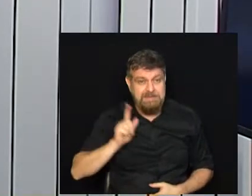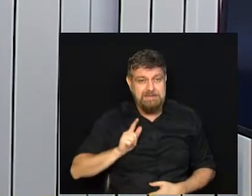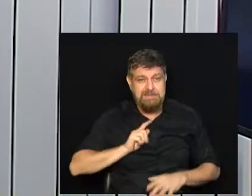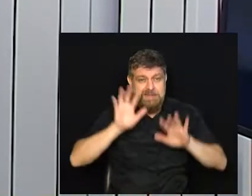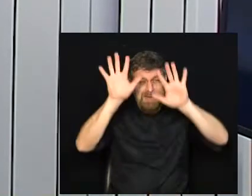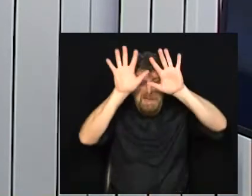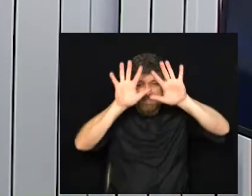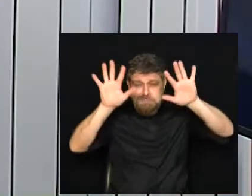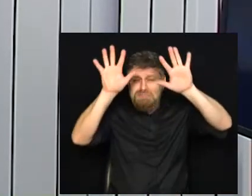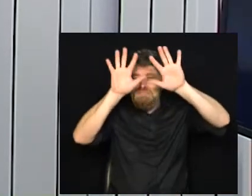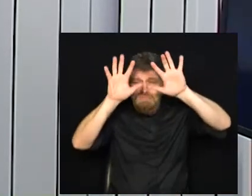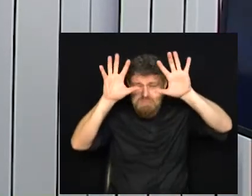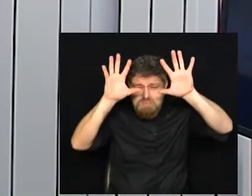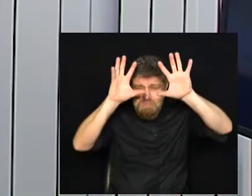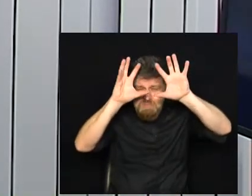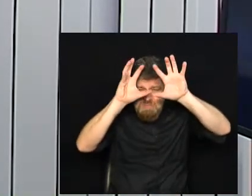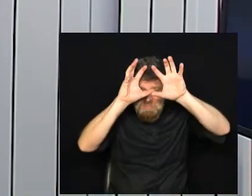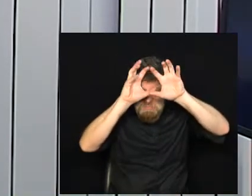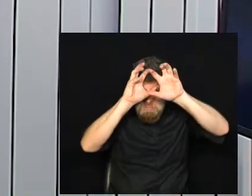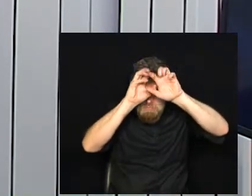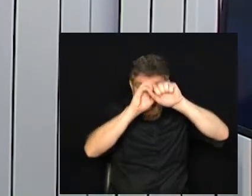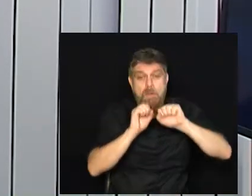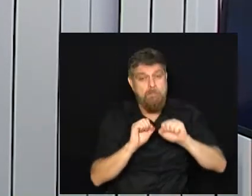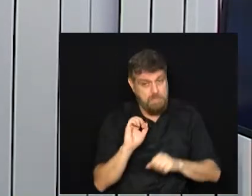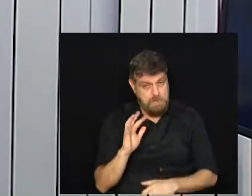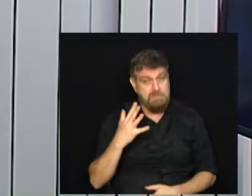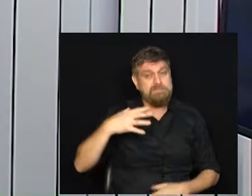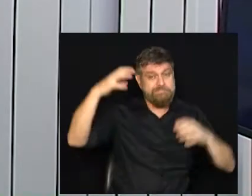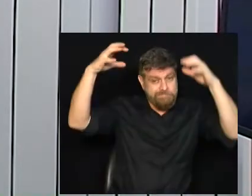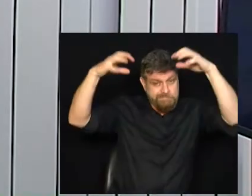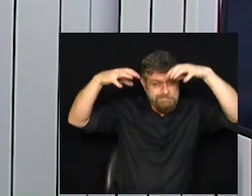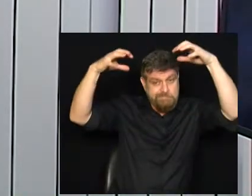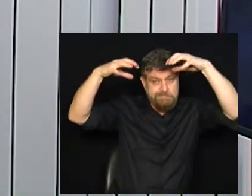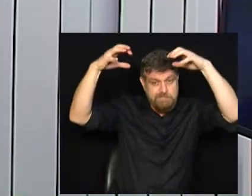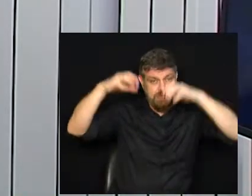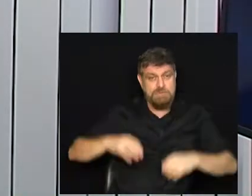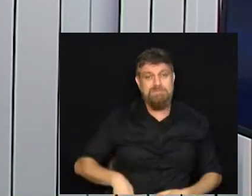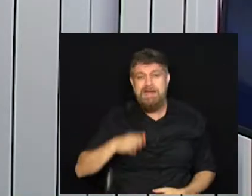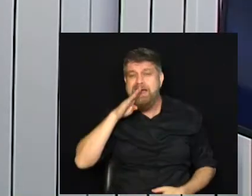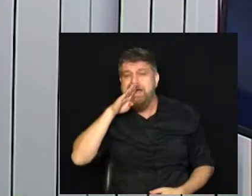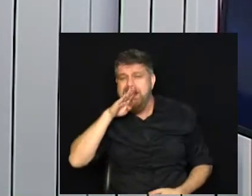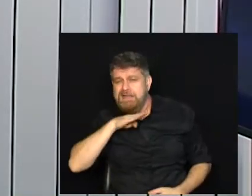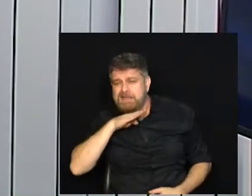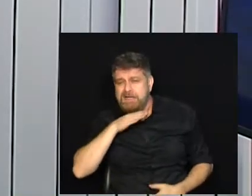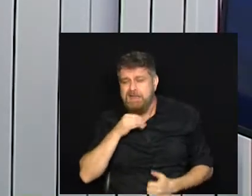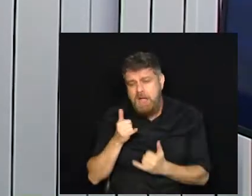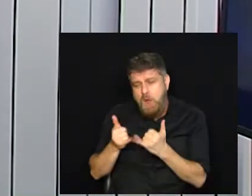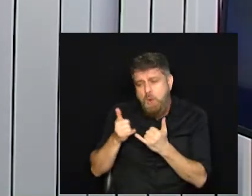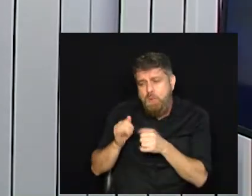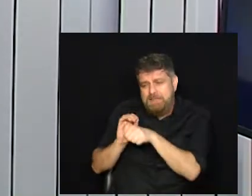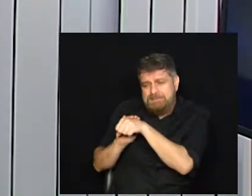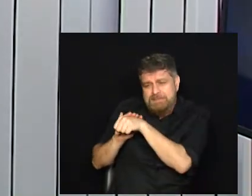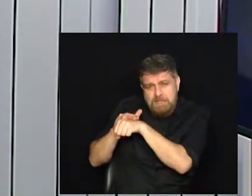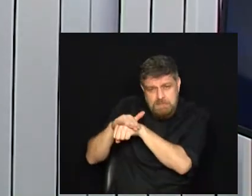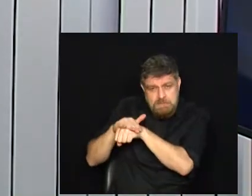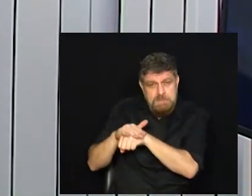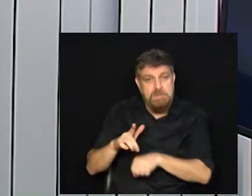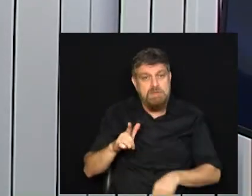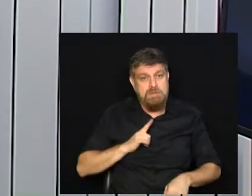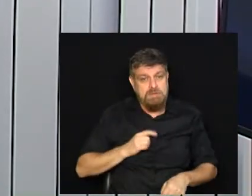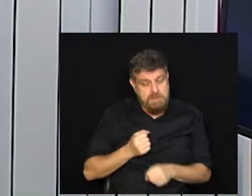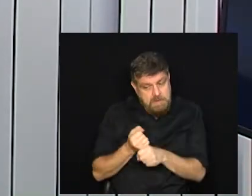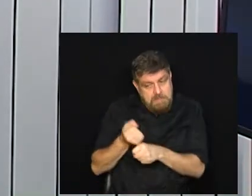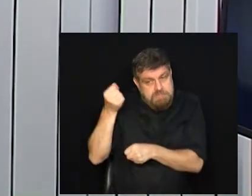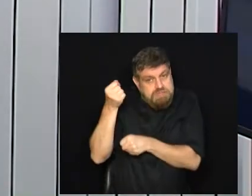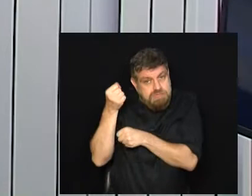nebulosidade aumenta e existe a possibilidade de chuva na parte da tarde e início da noite. Então, leve o